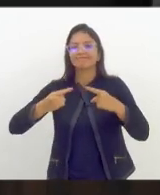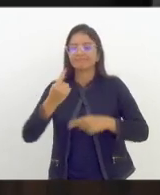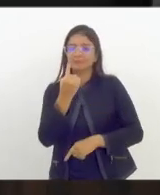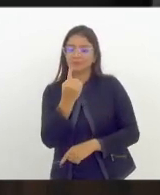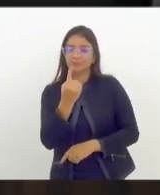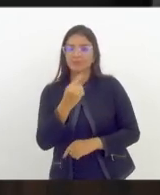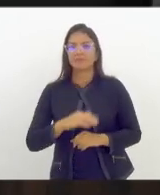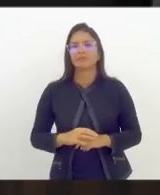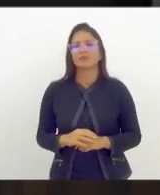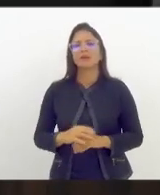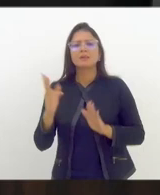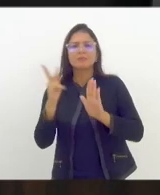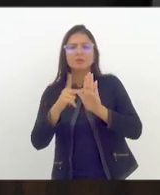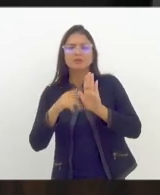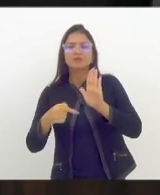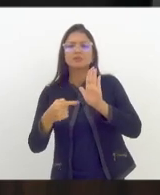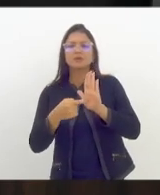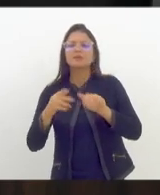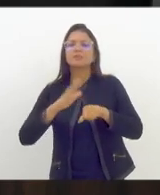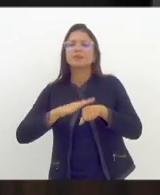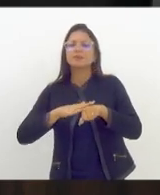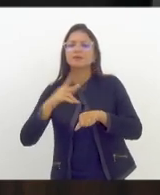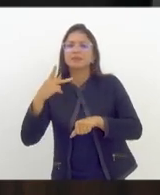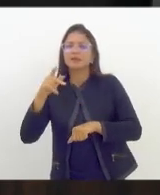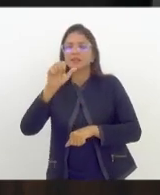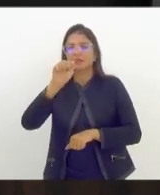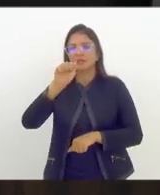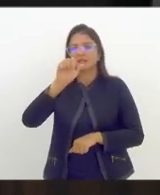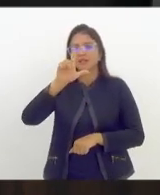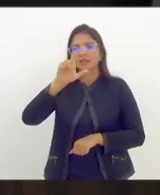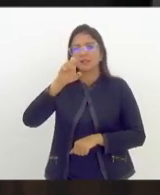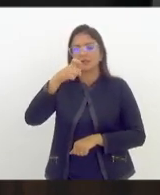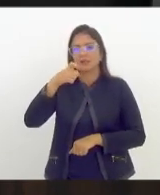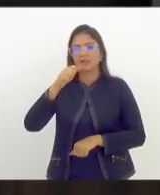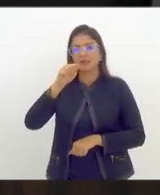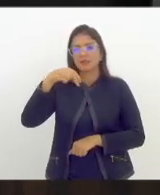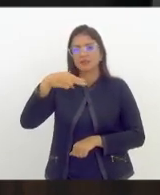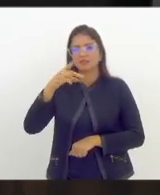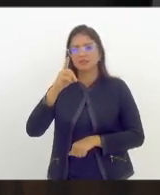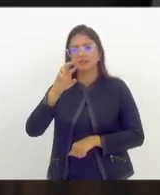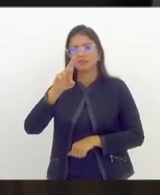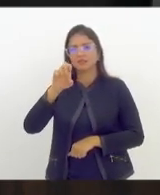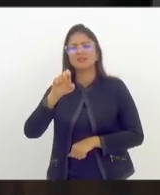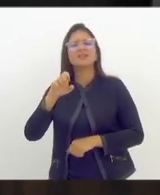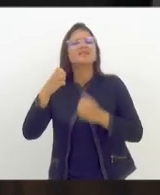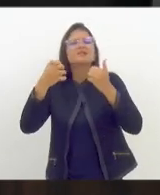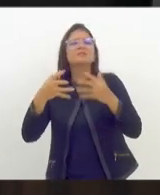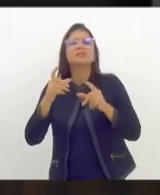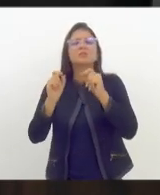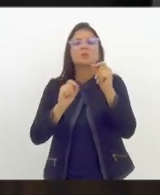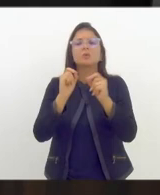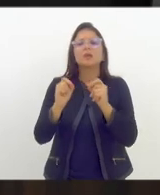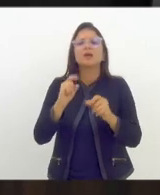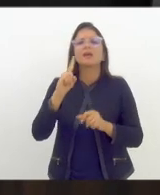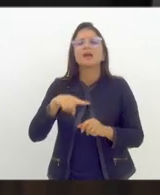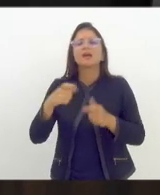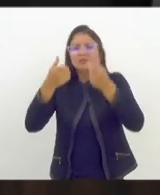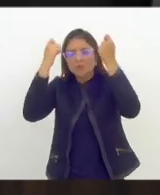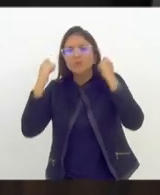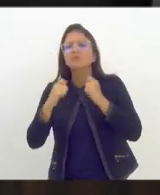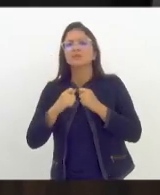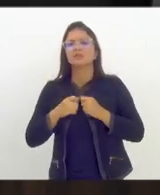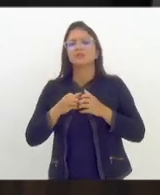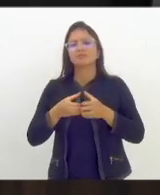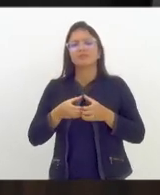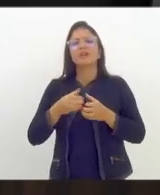do deputado Alexandre Knoploch, que dispõe sobre as normas de concessão e utilização do cordão de girassol como símbolo de identificação